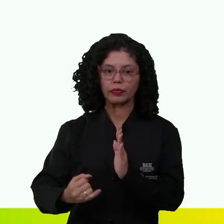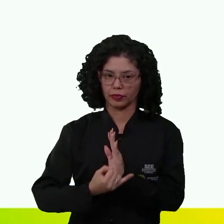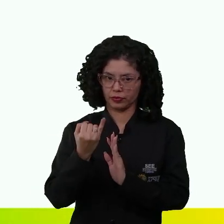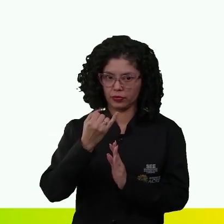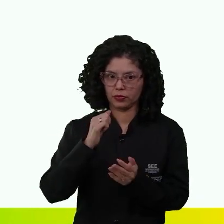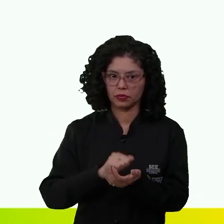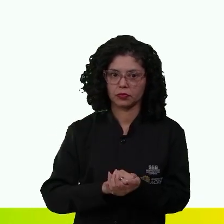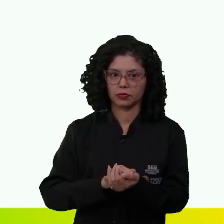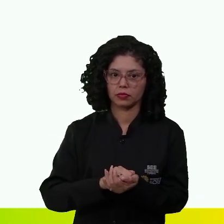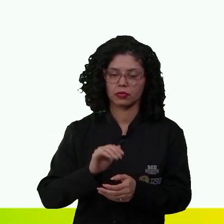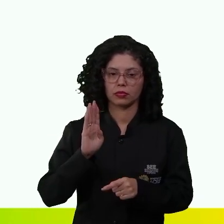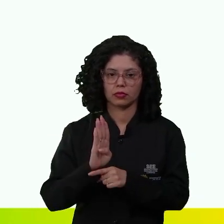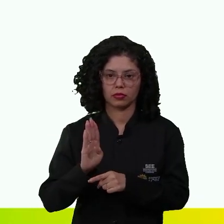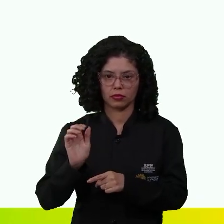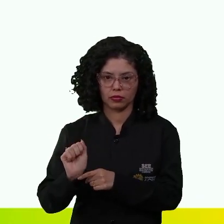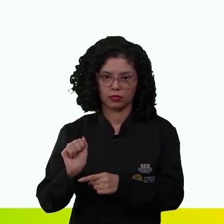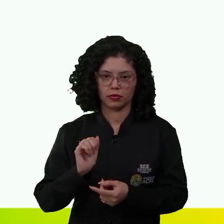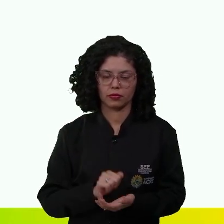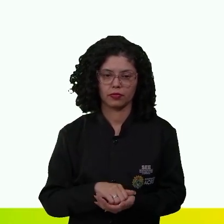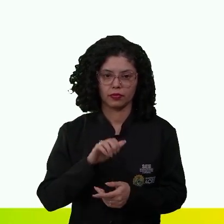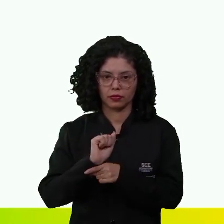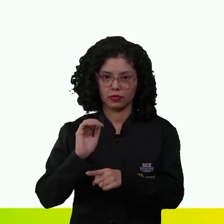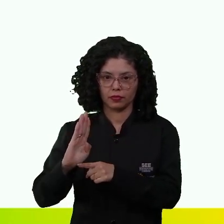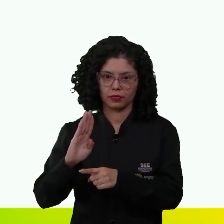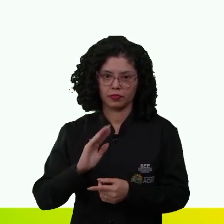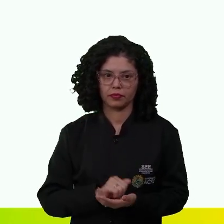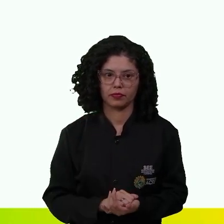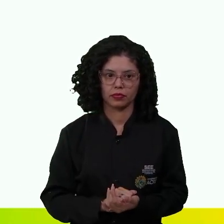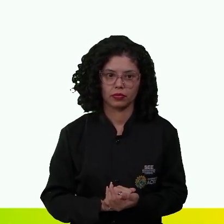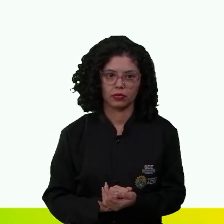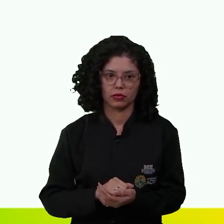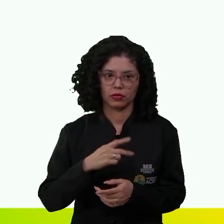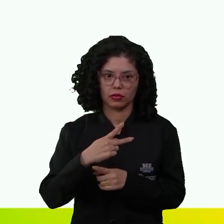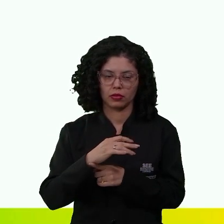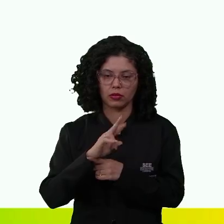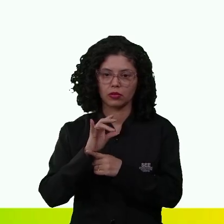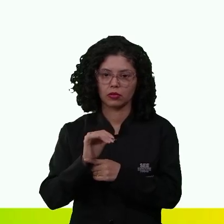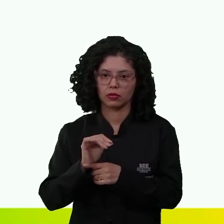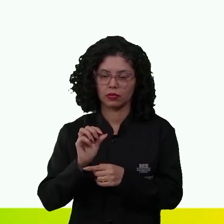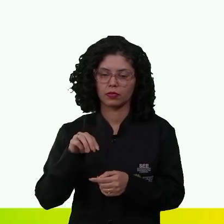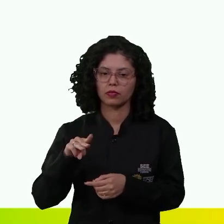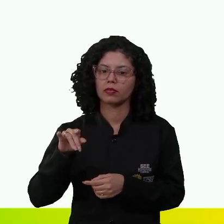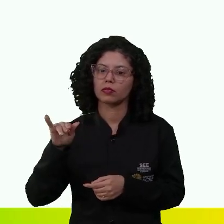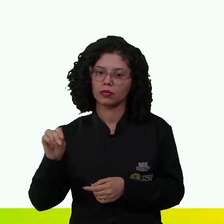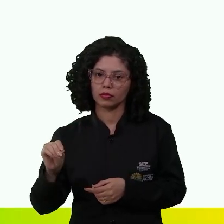AB. Ponto médio. Então, nós temos aqui ponto médio.